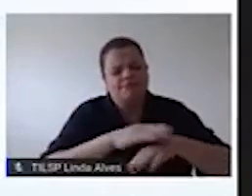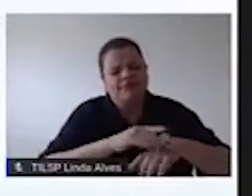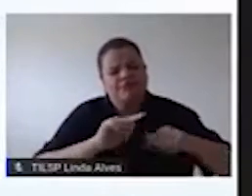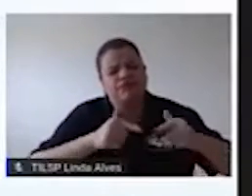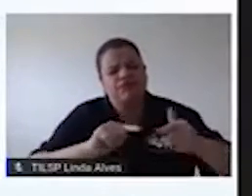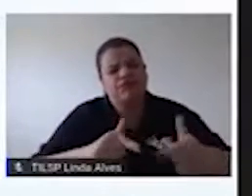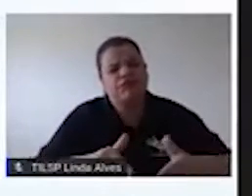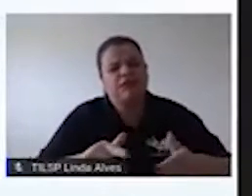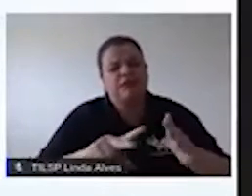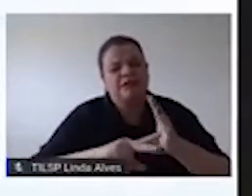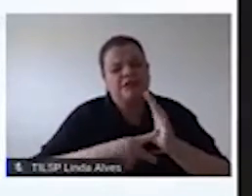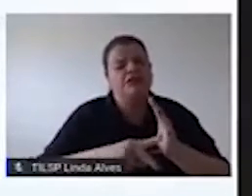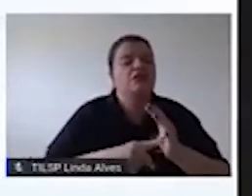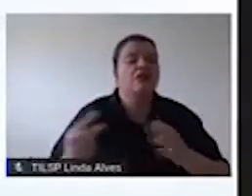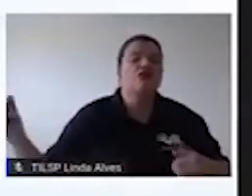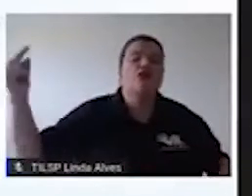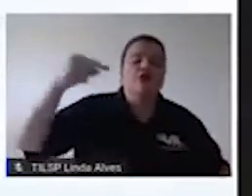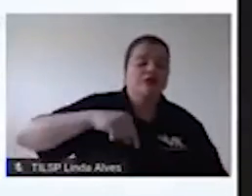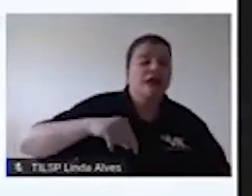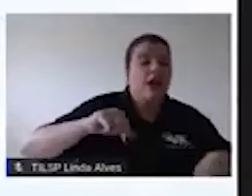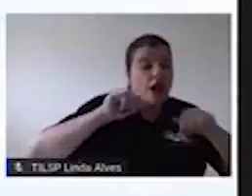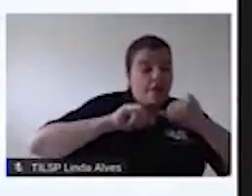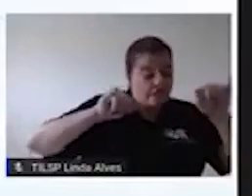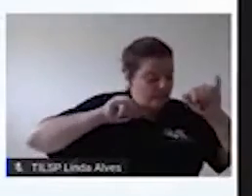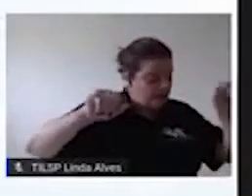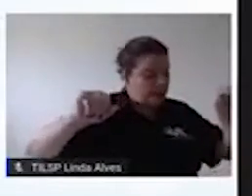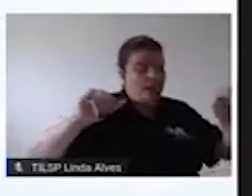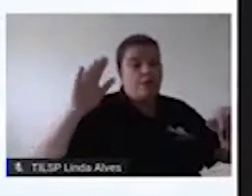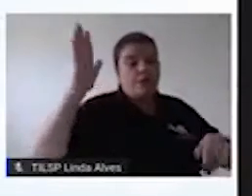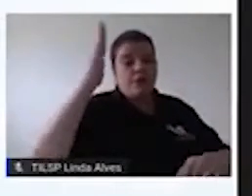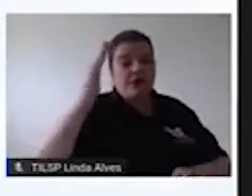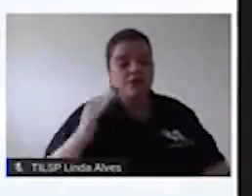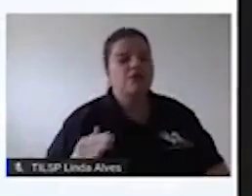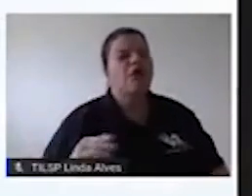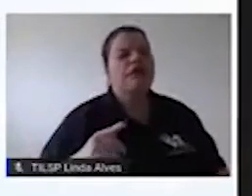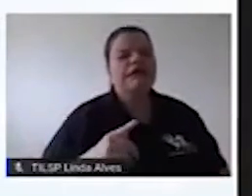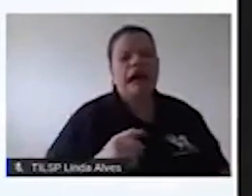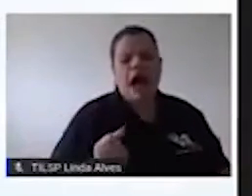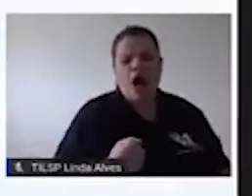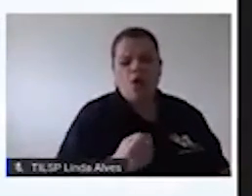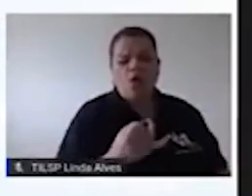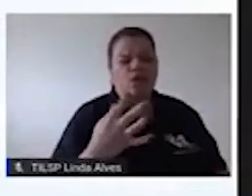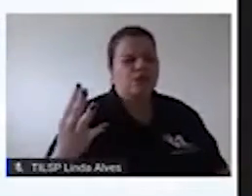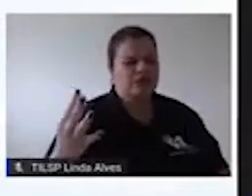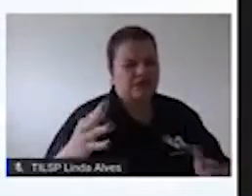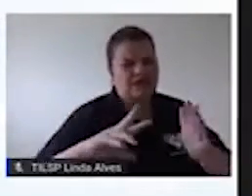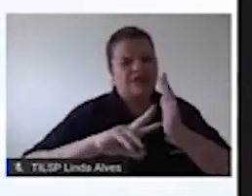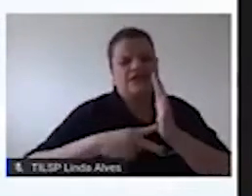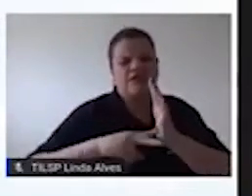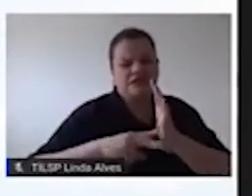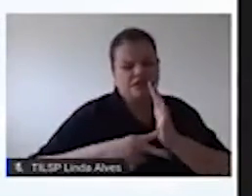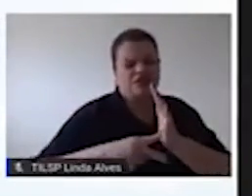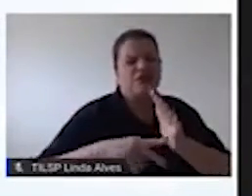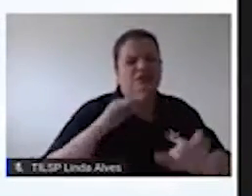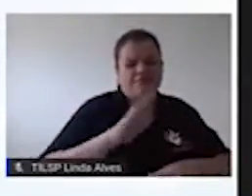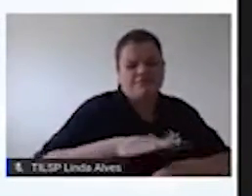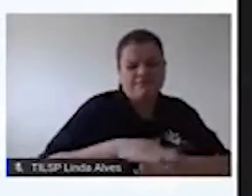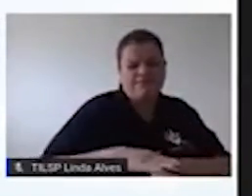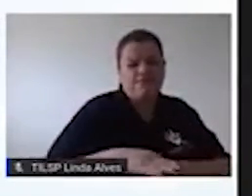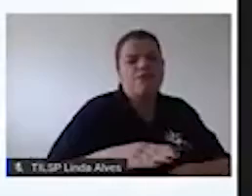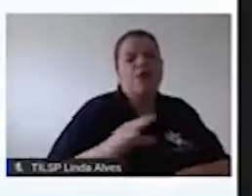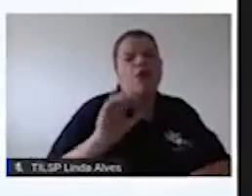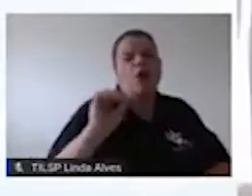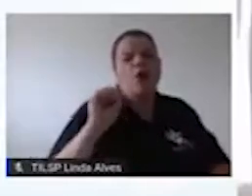trouxemos a campanha para o Brasil, né? Muitos sindicatos desenvolveram, especialmente nos períodos das atividades dos 8